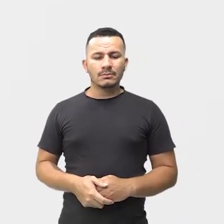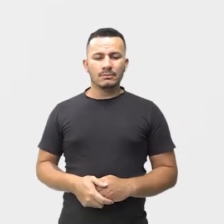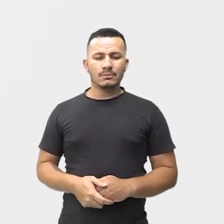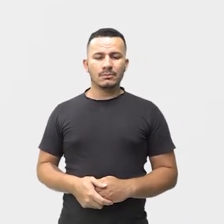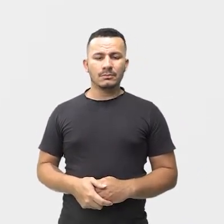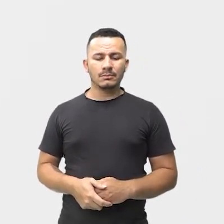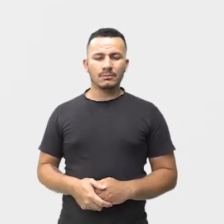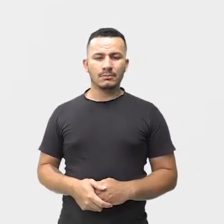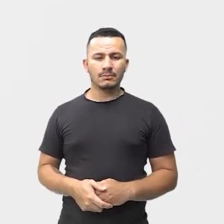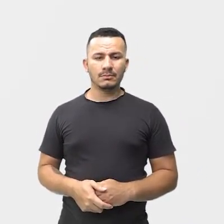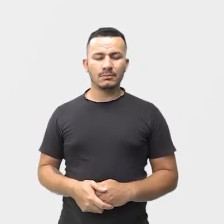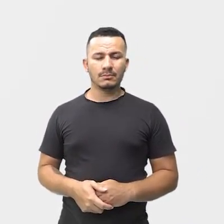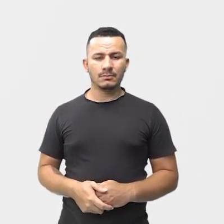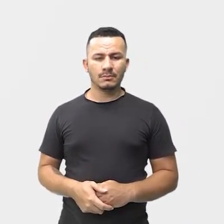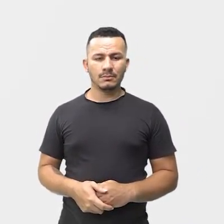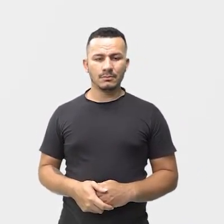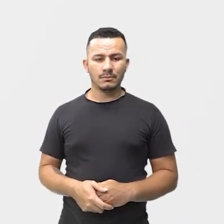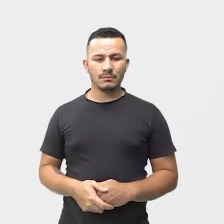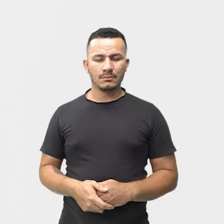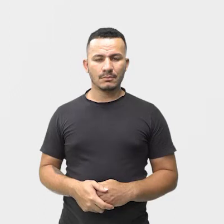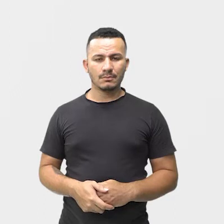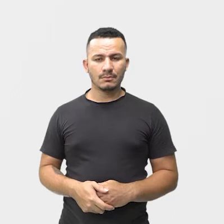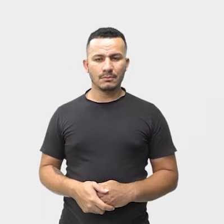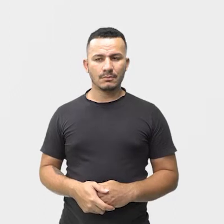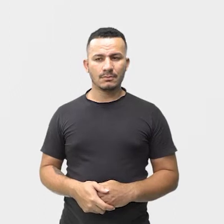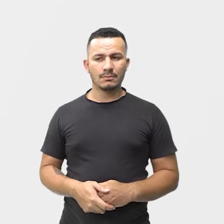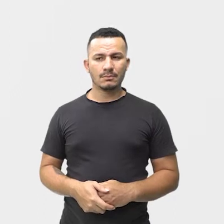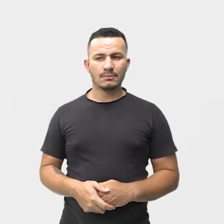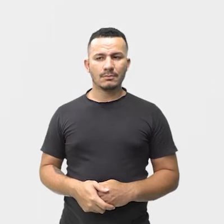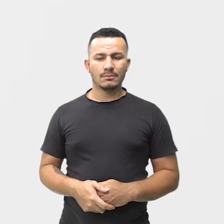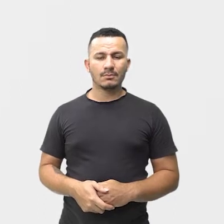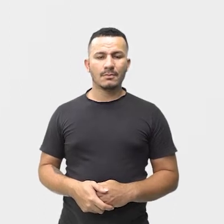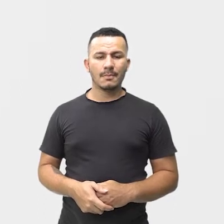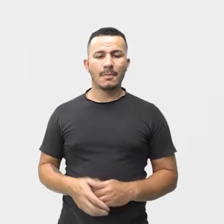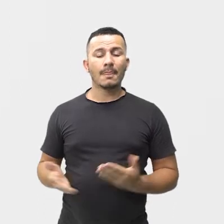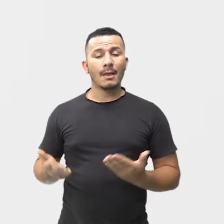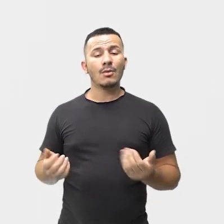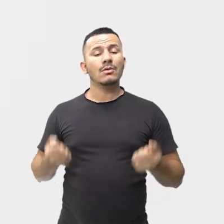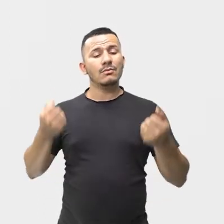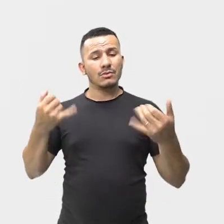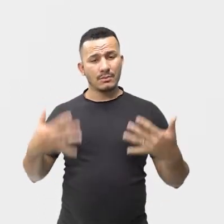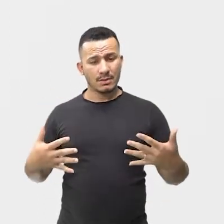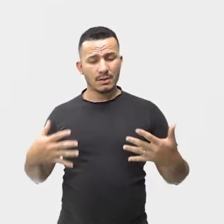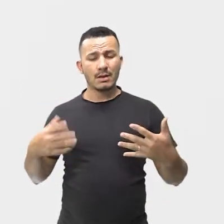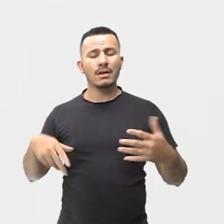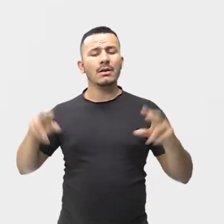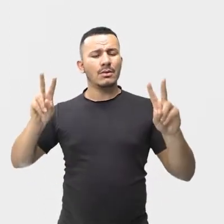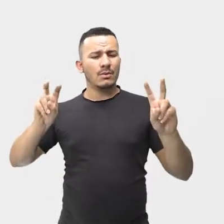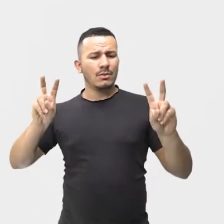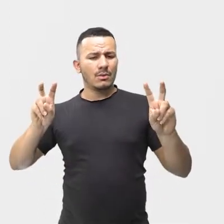a pintura, certo? Desse período neolítico. Vamos ver agora.